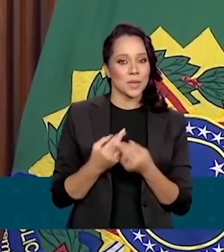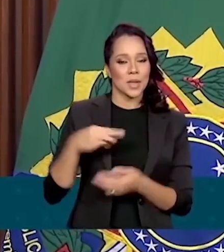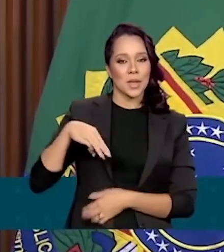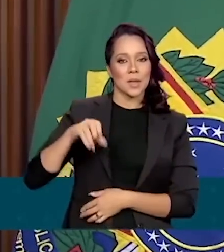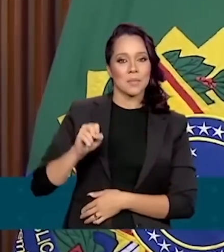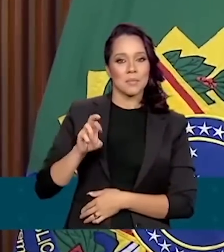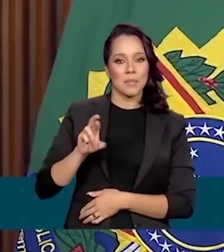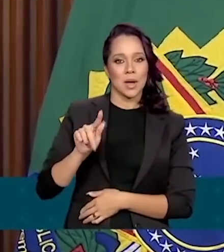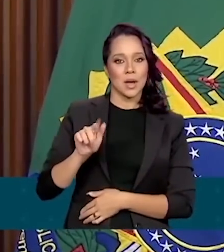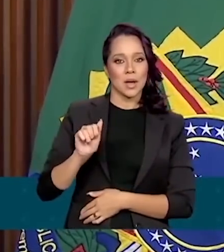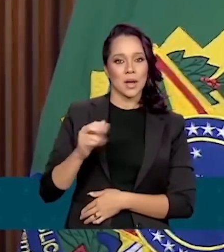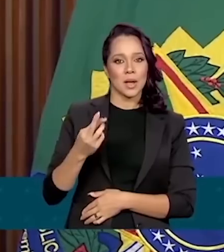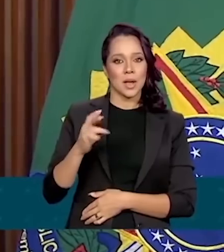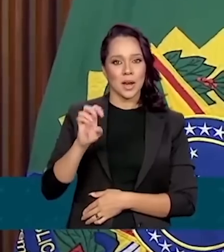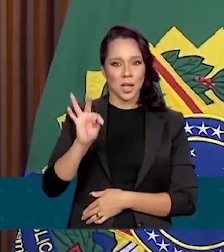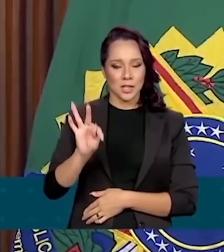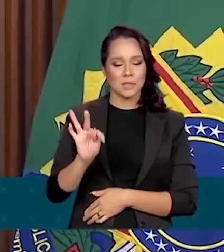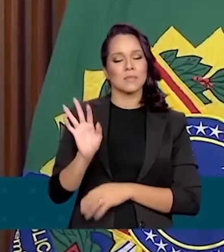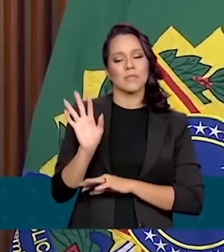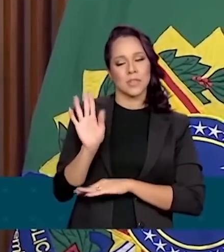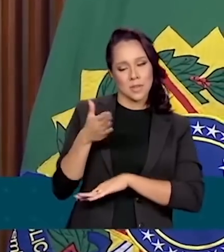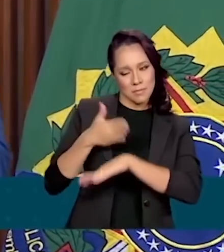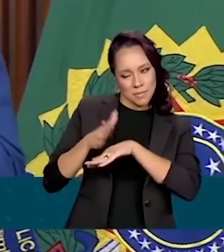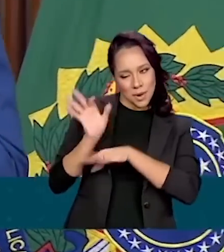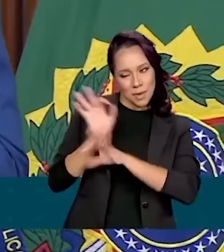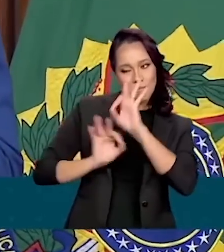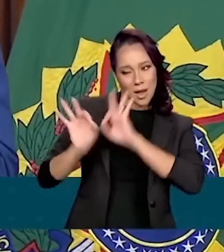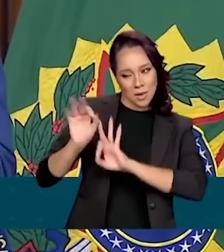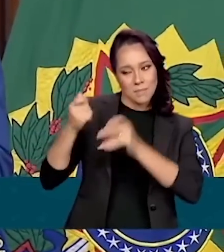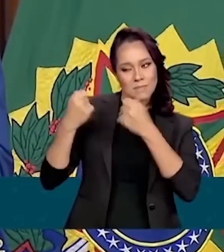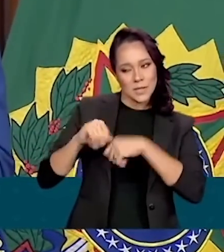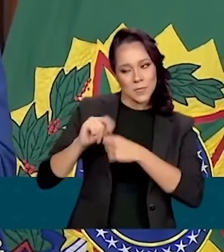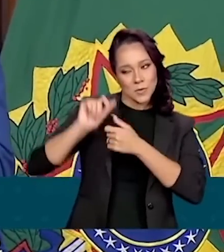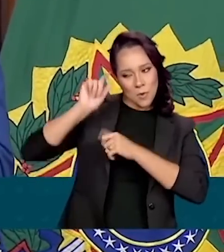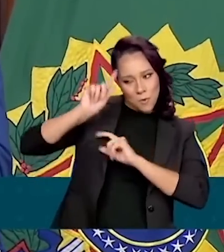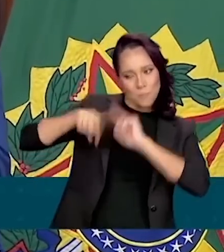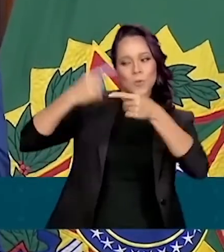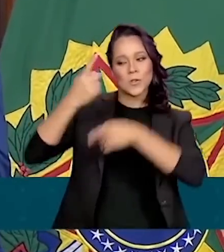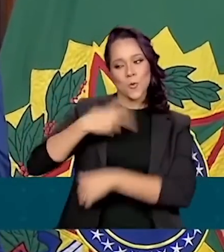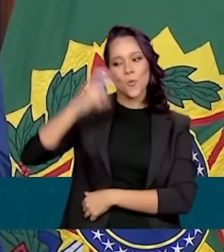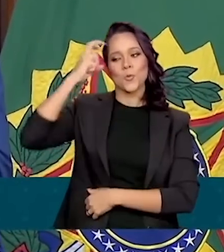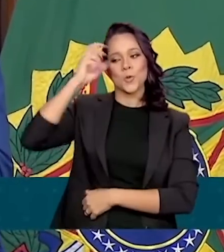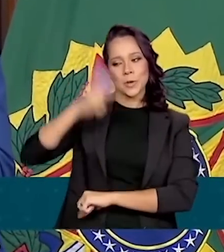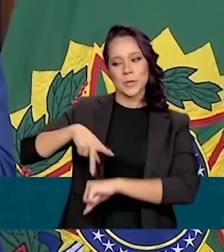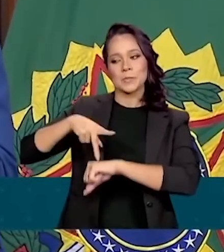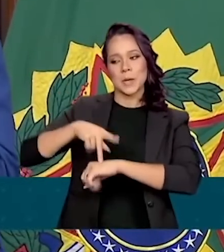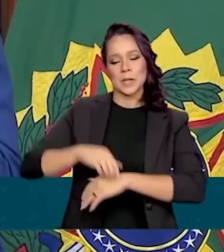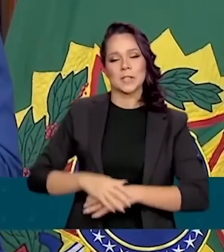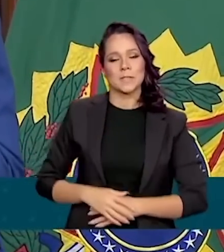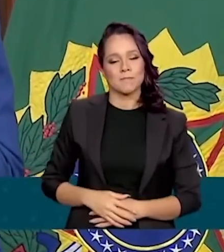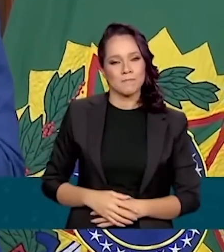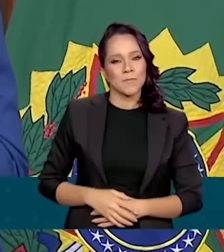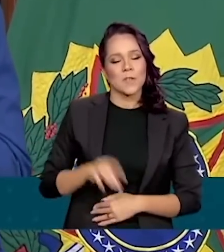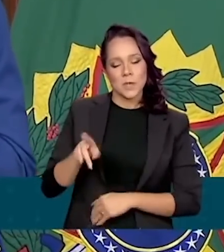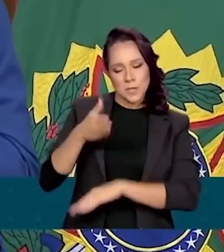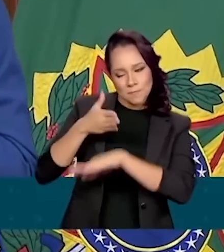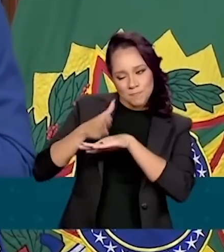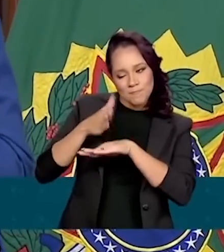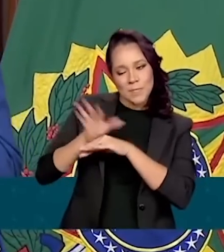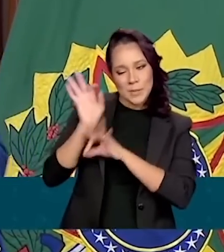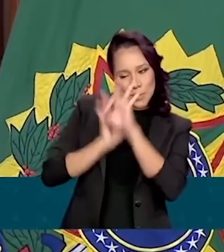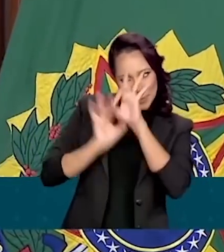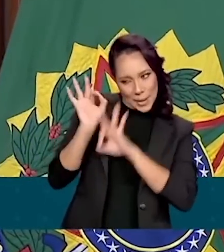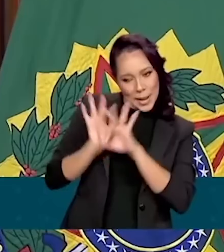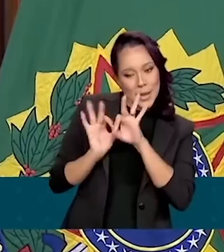Margarete, se prepare porque nós vamos ter que fazer uma revolução cultural nesse país. Se prepare que nós